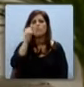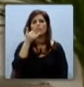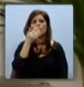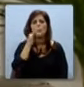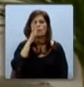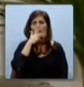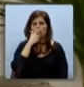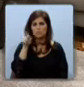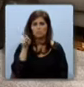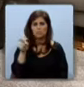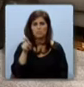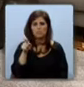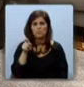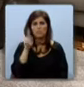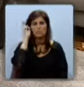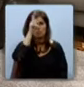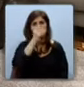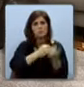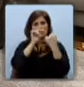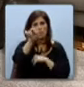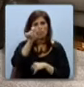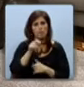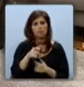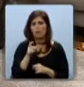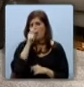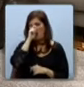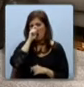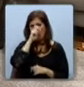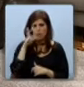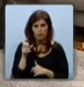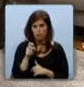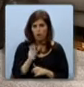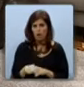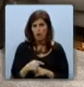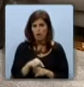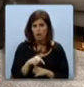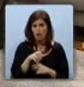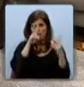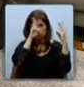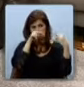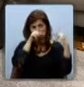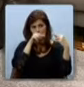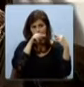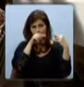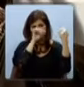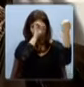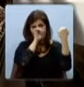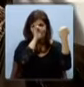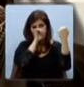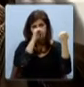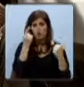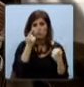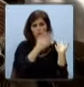ele a estar aí no vosso lugar portanto há aqui um equívoco ele olhos nos olhos com as